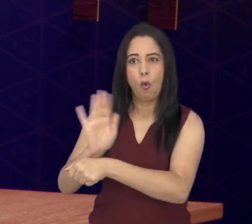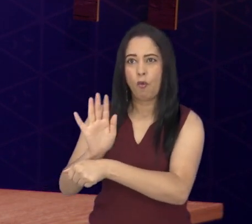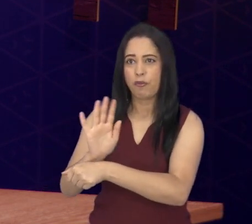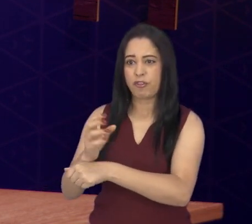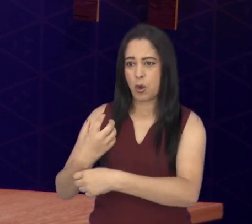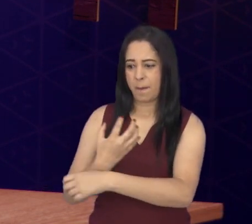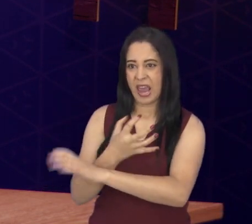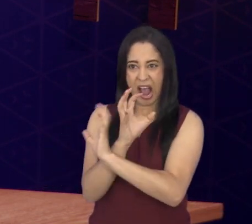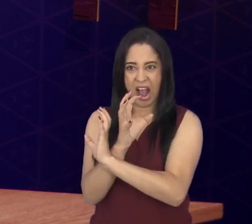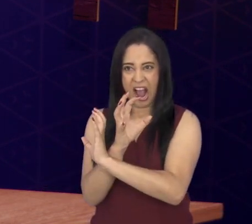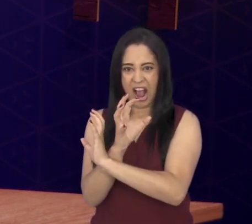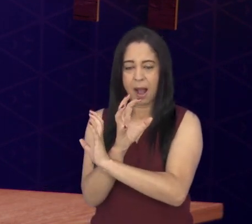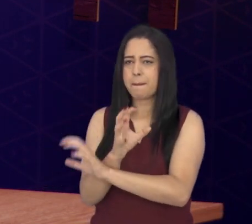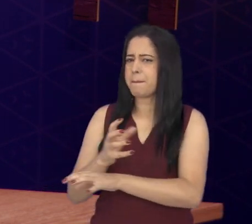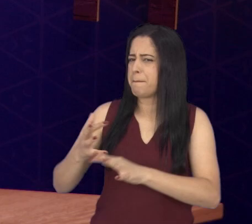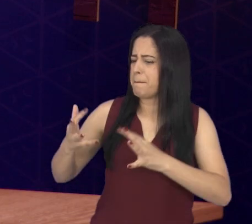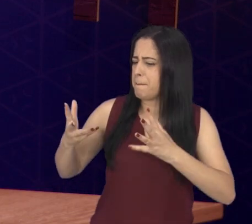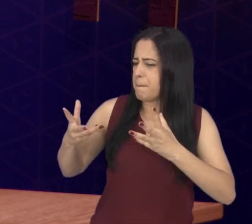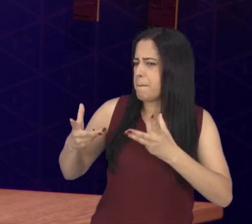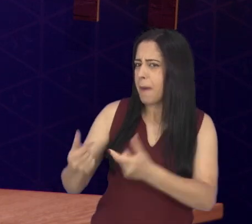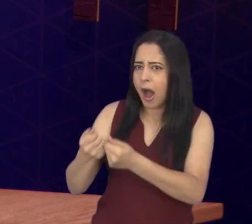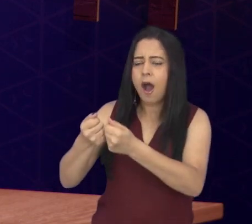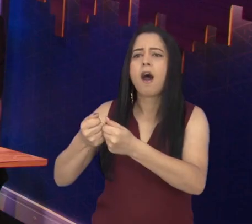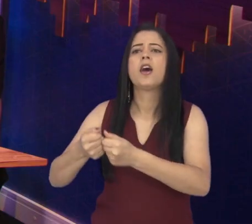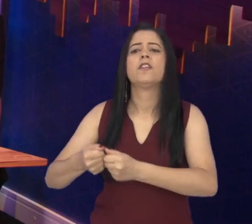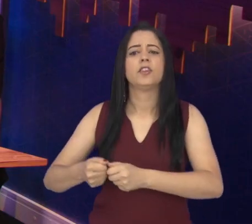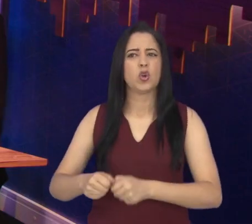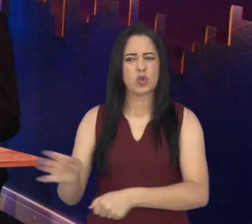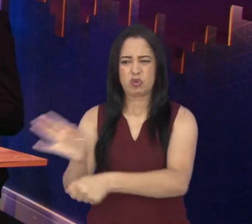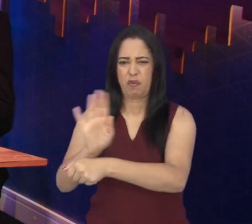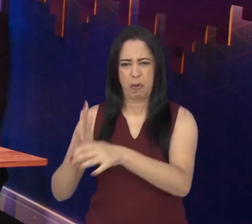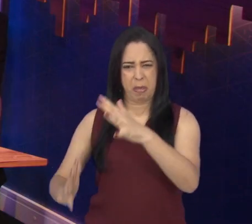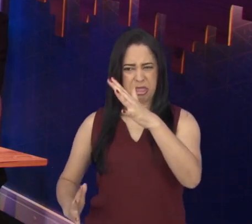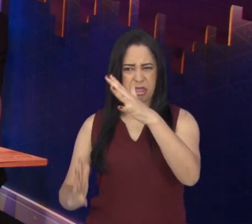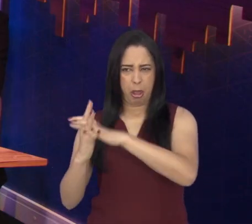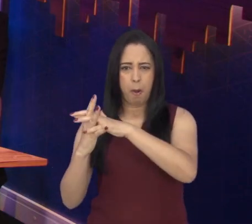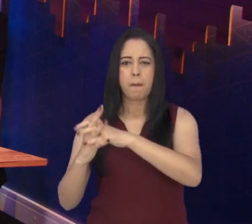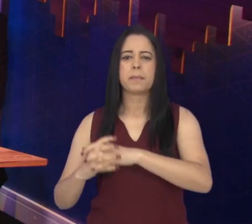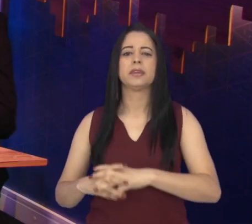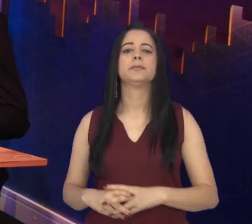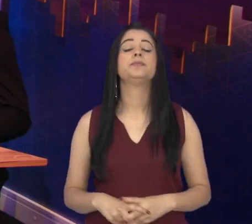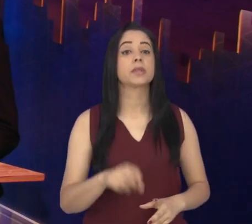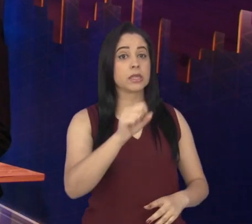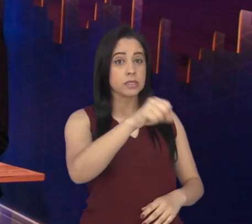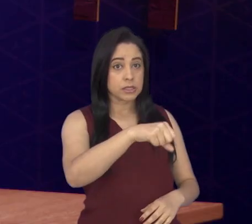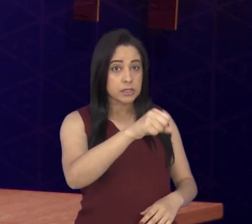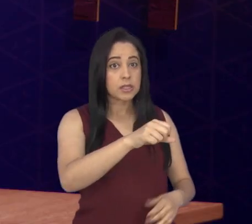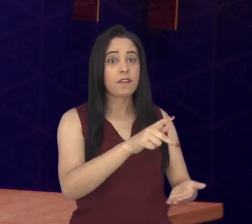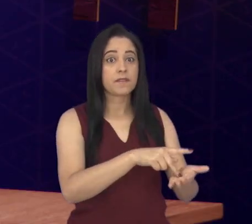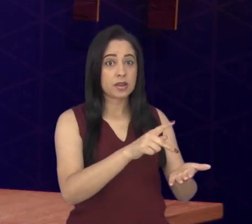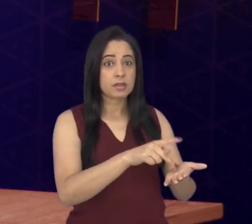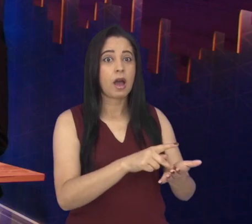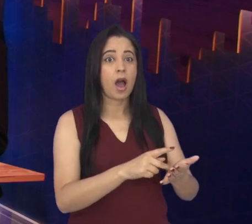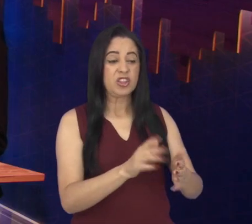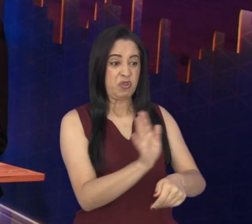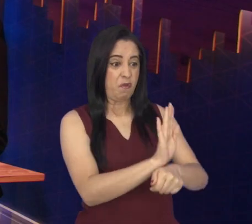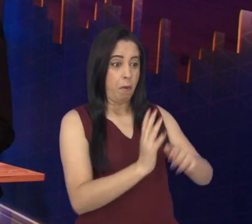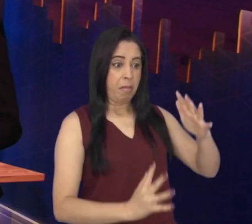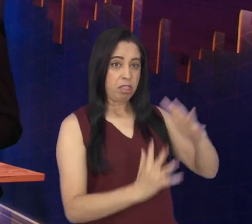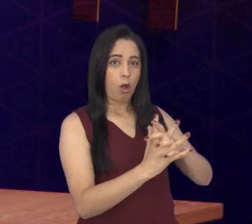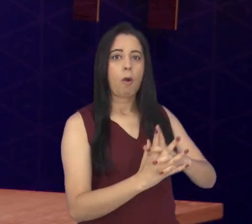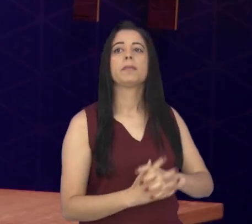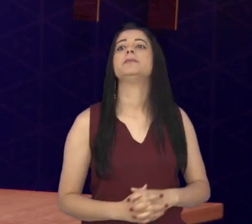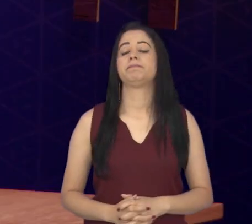E Pantera Negra foi um filmaço, assim. Uhum. Um filmaço. O Pantera Negra 1, né? Exato, marcou muito, né?